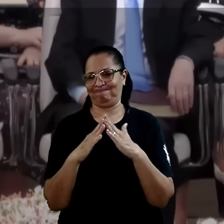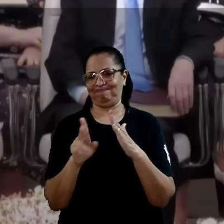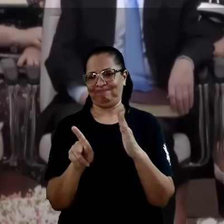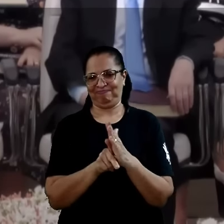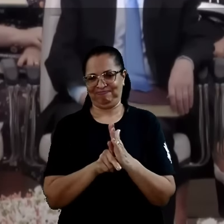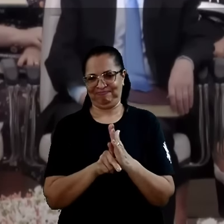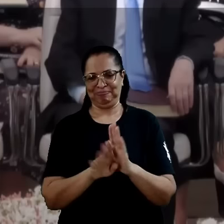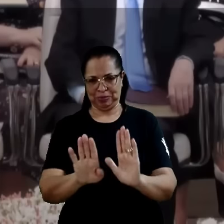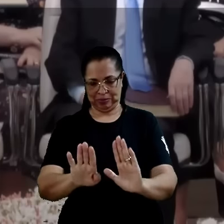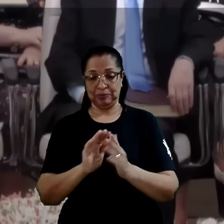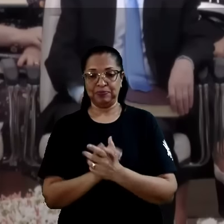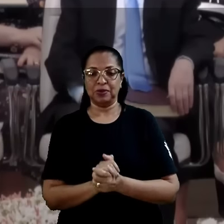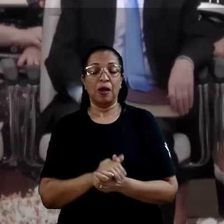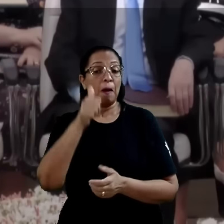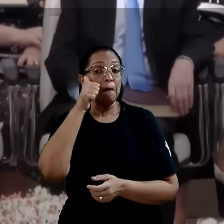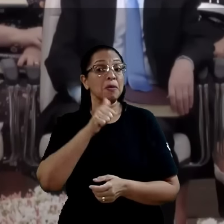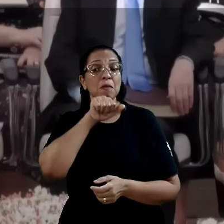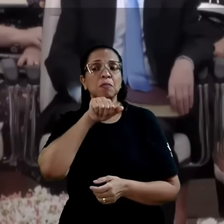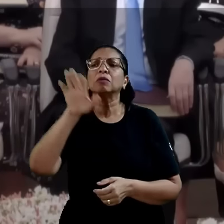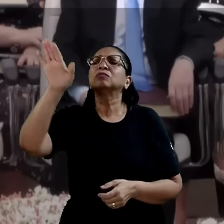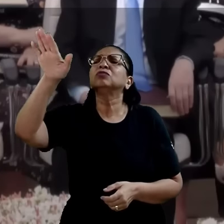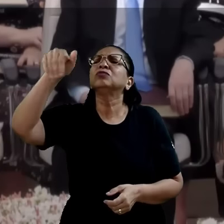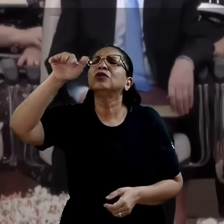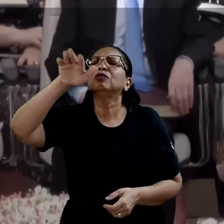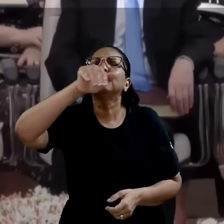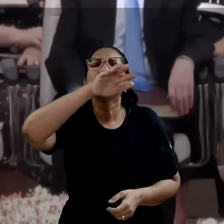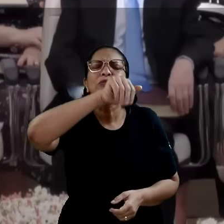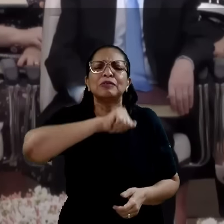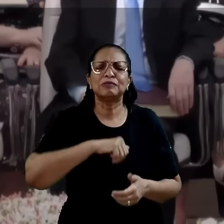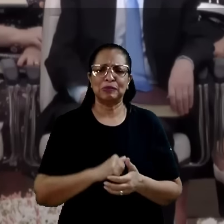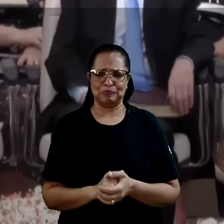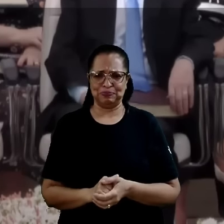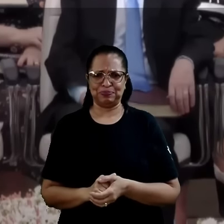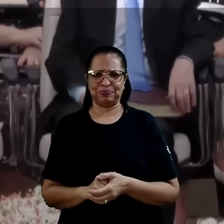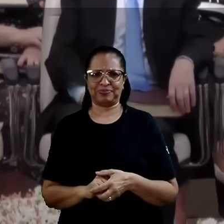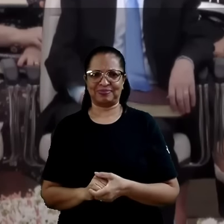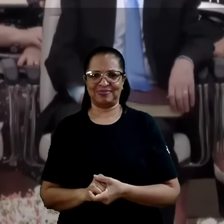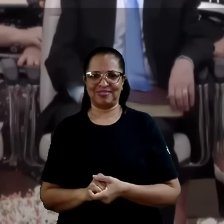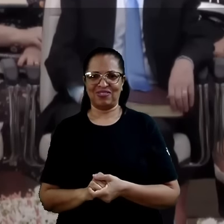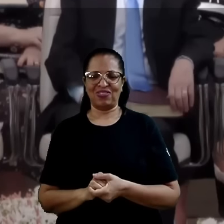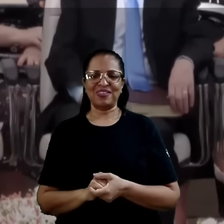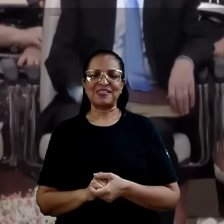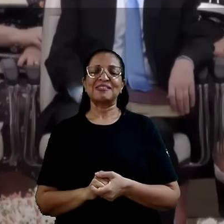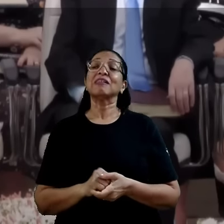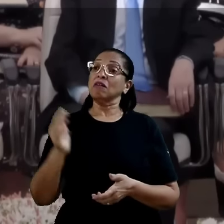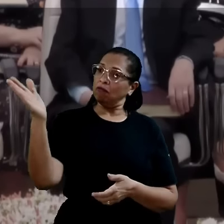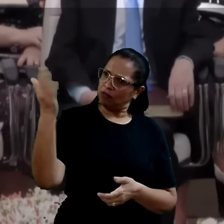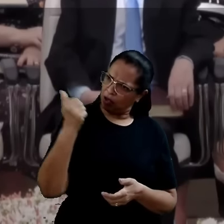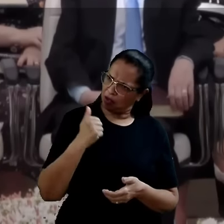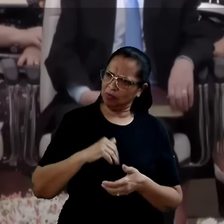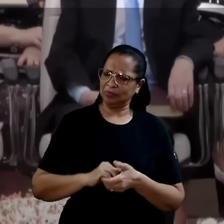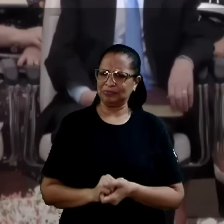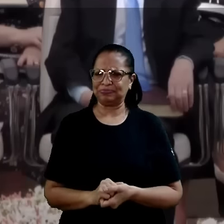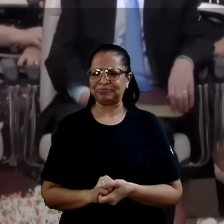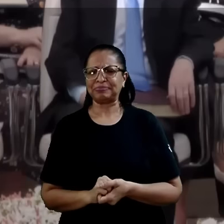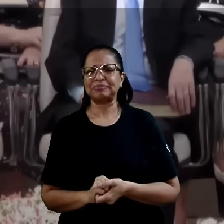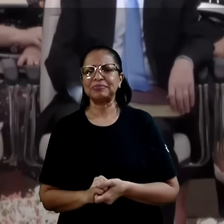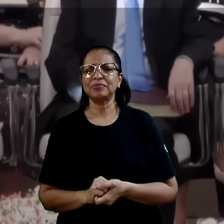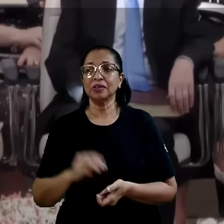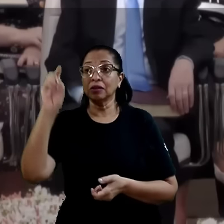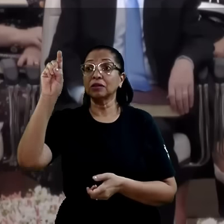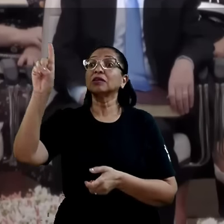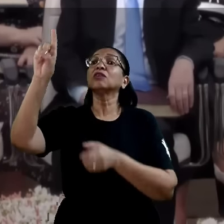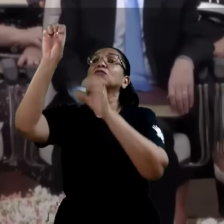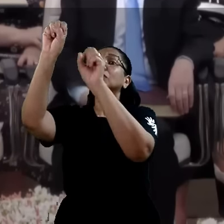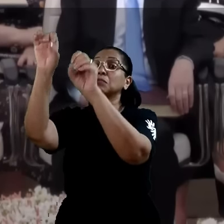EA é assim não você vem você tá falando e ela faz quant tá ouvindo você vem pode Vi Deus vai te abençoar